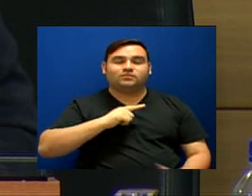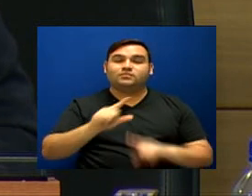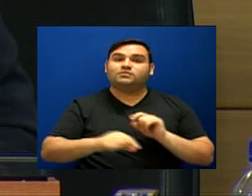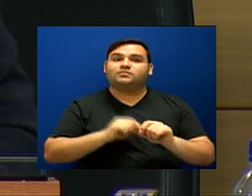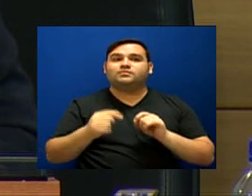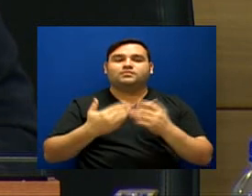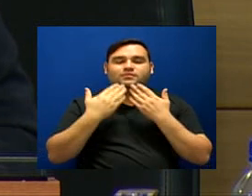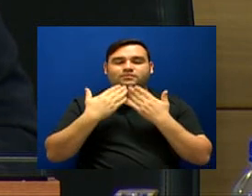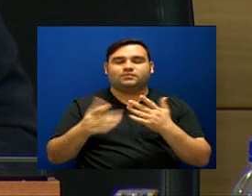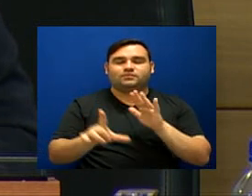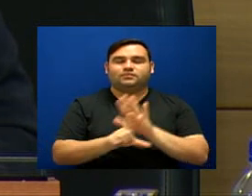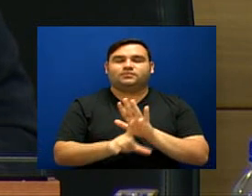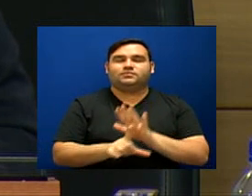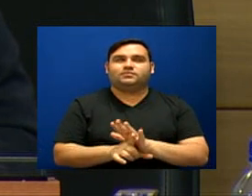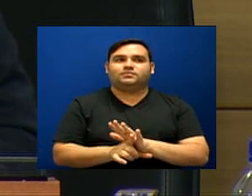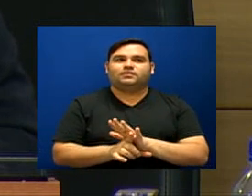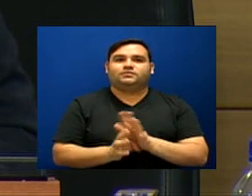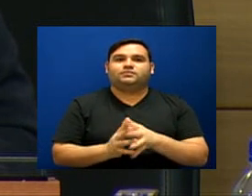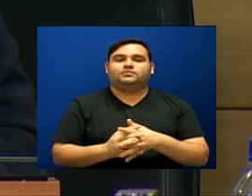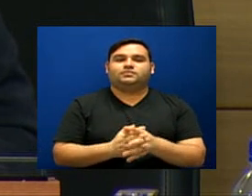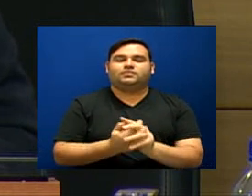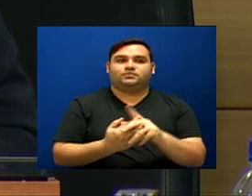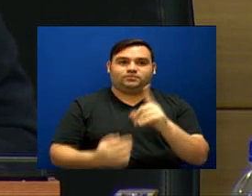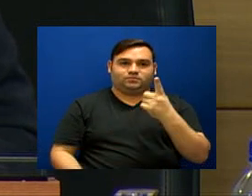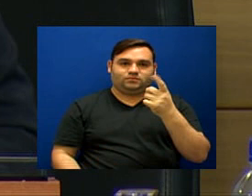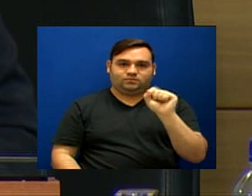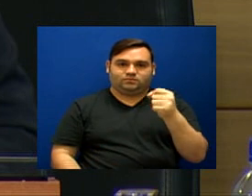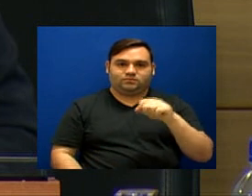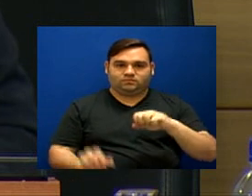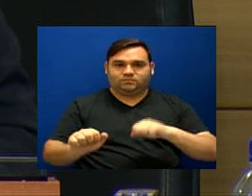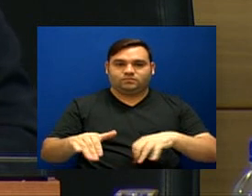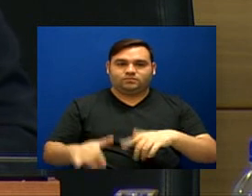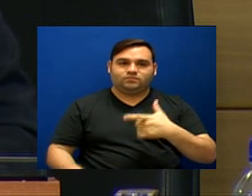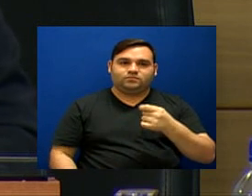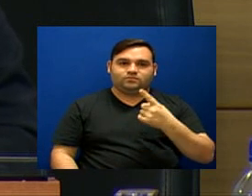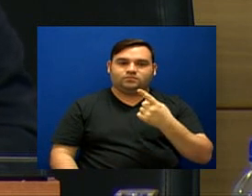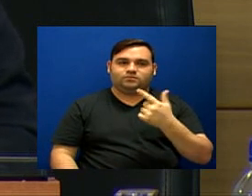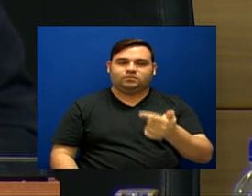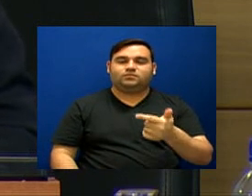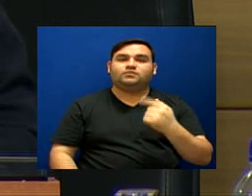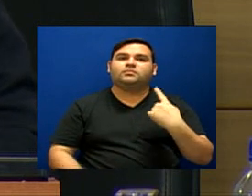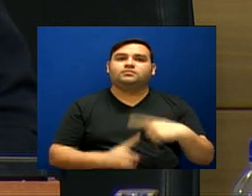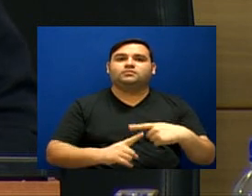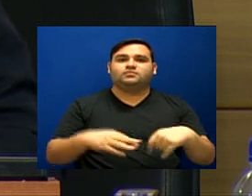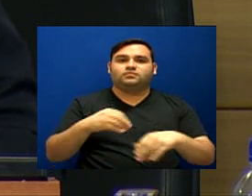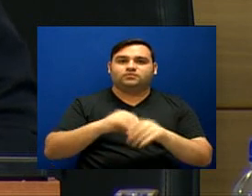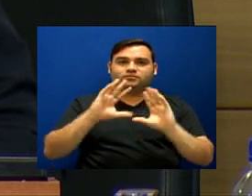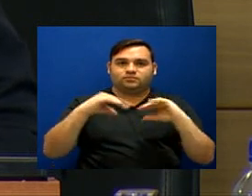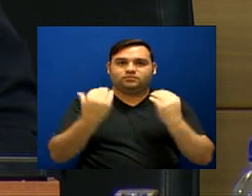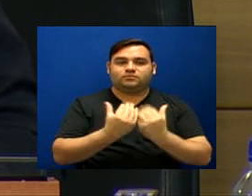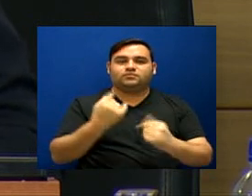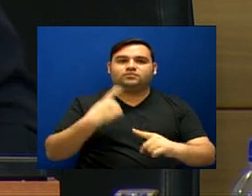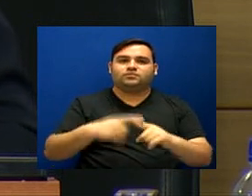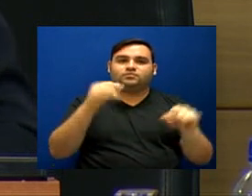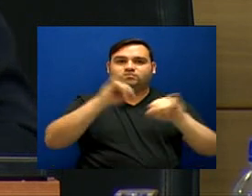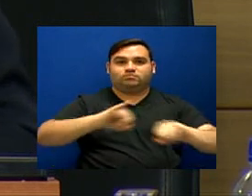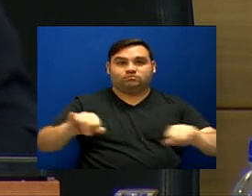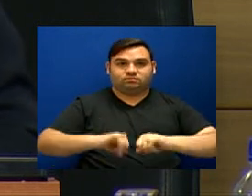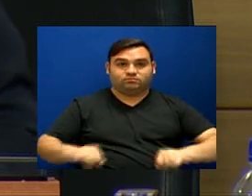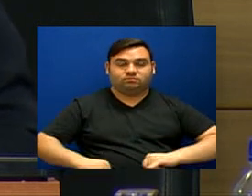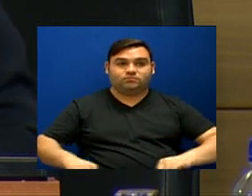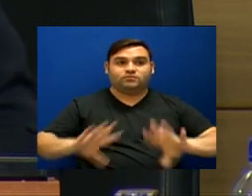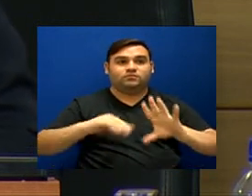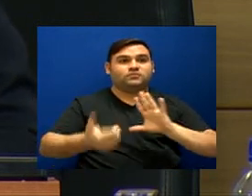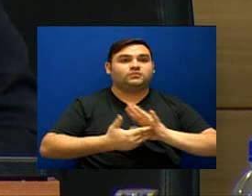de dispositivo de 18 de setembro de 2007, do regimento interno da Câmara Municipal, da divulgação